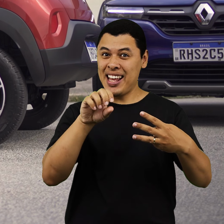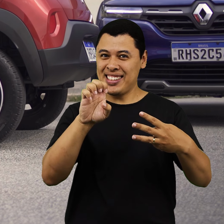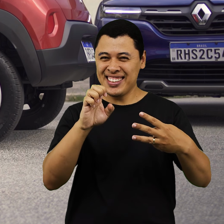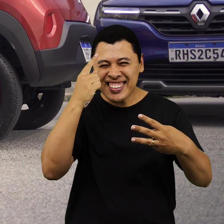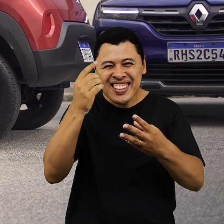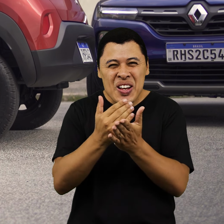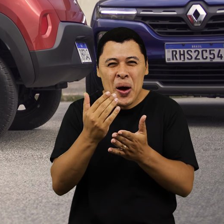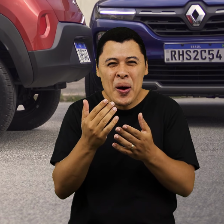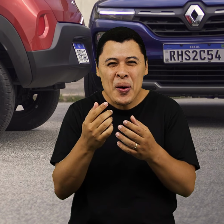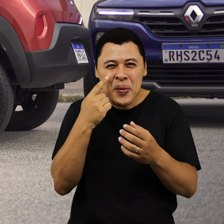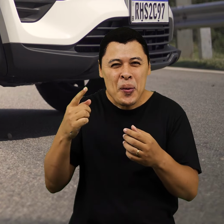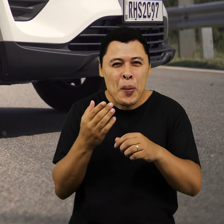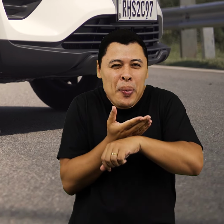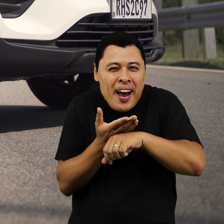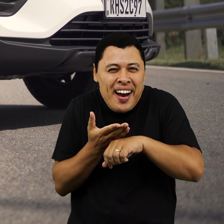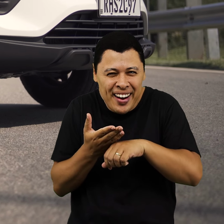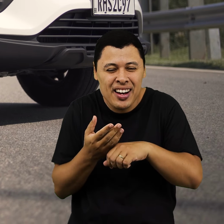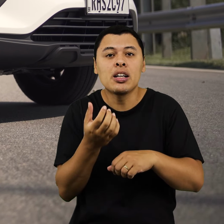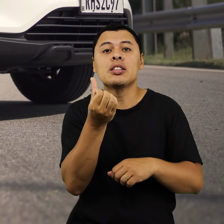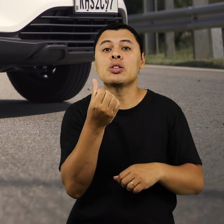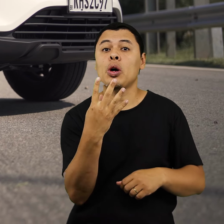introdução, aquele branco que vocês viram há pouco, custa R$